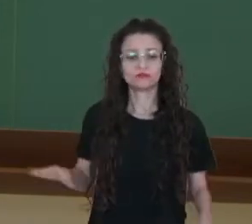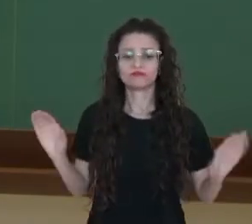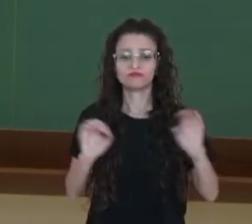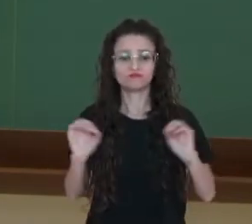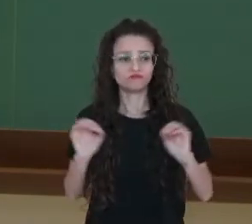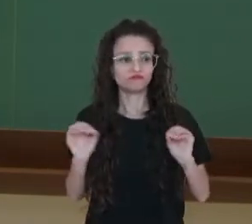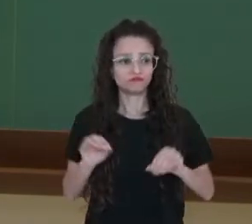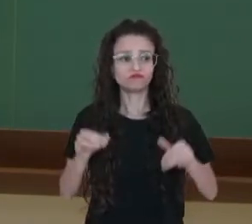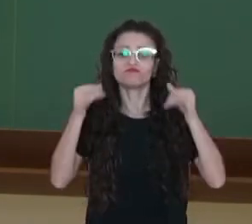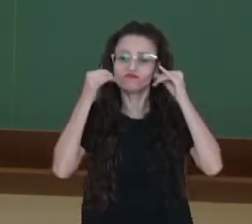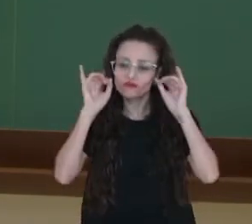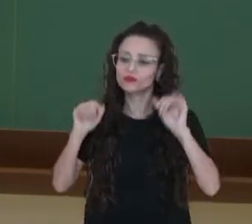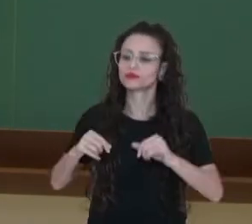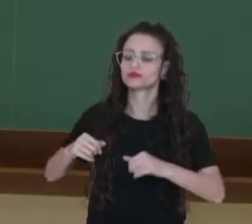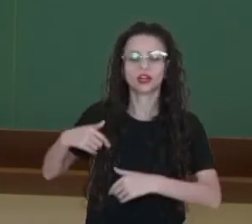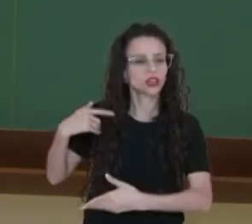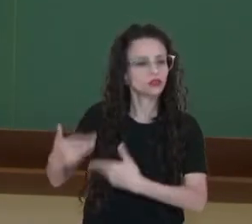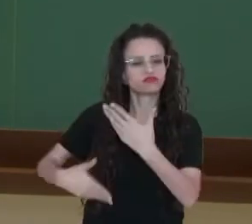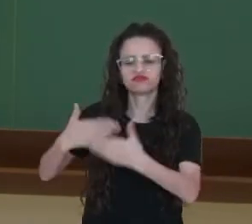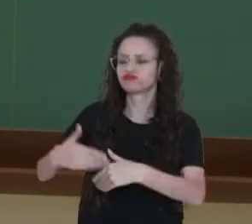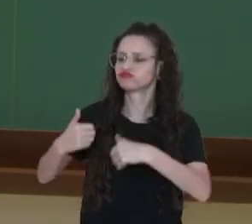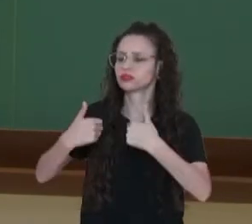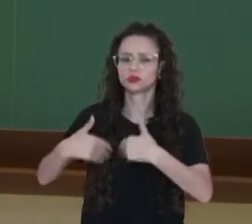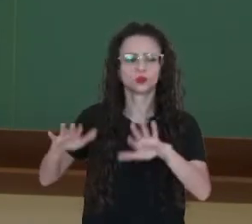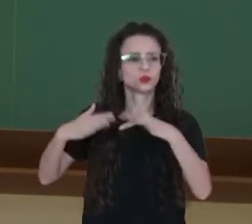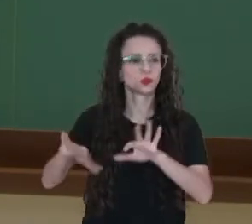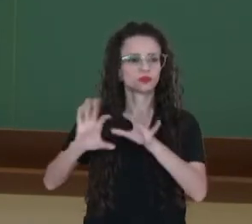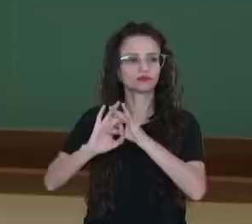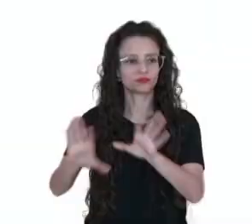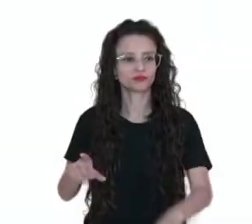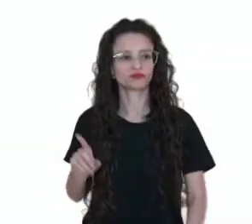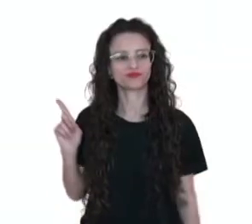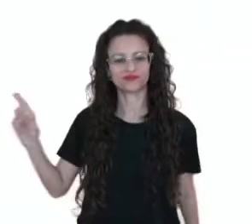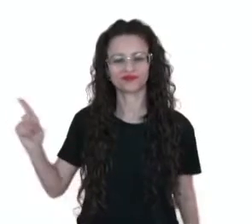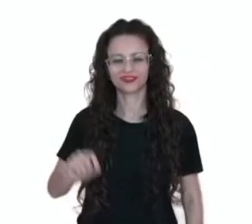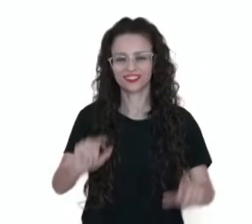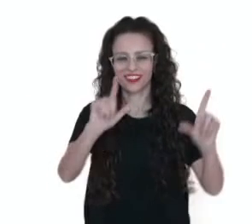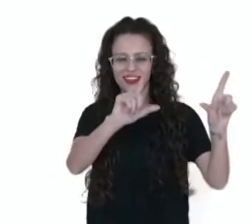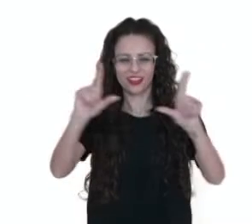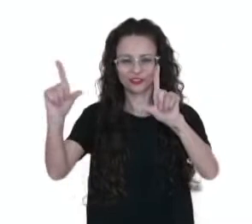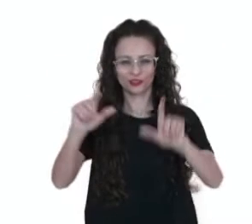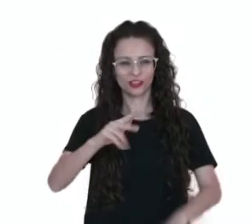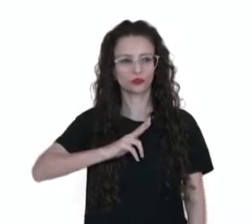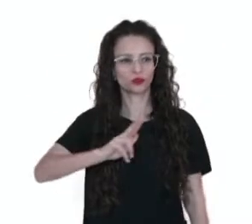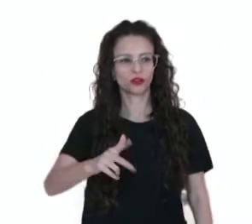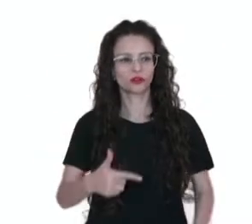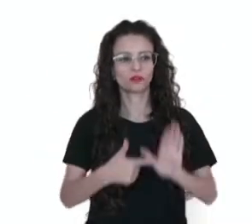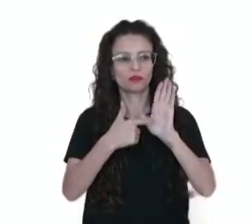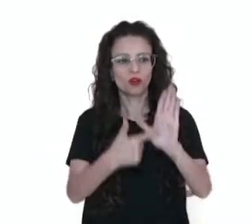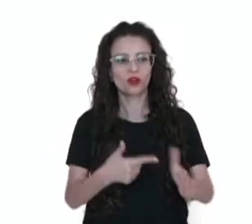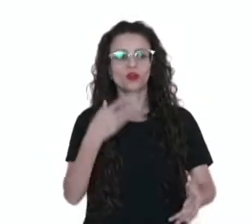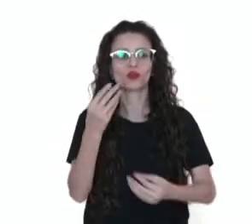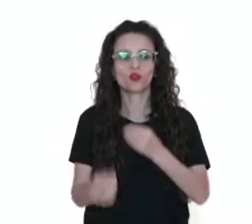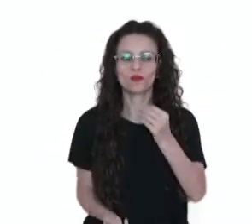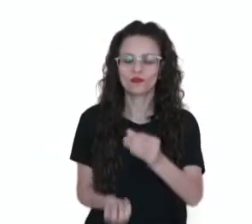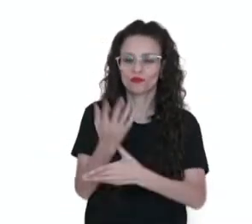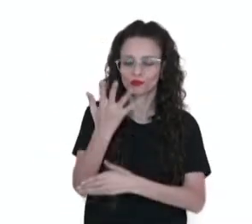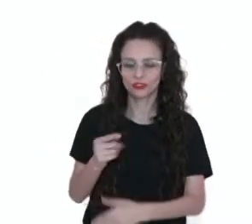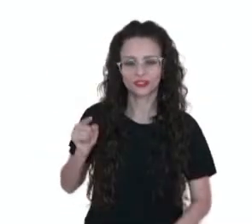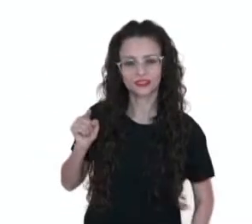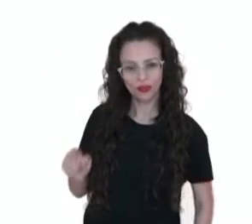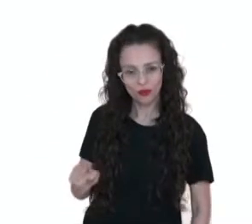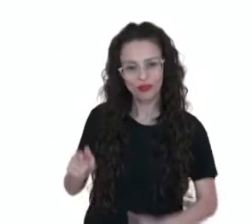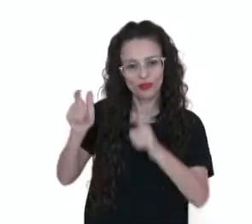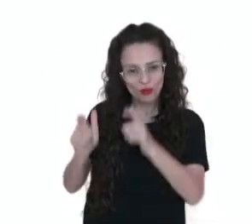o gado acabou sendo criado solto ali. Aqui, ó, um azulejo português representando a fundação da colônia